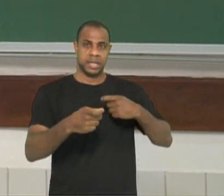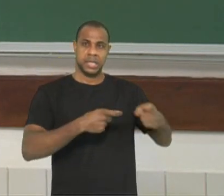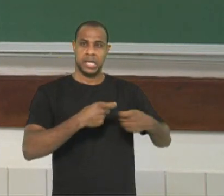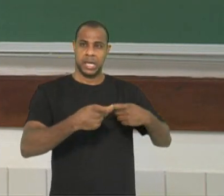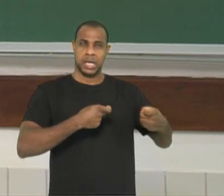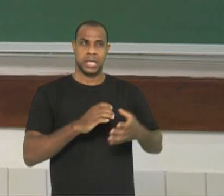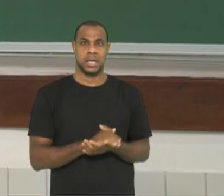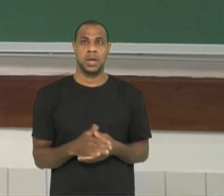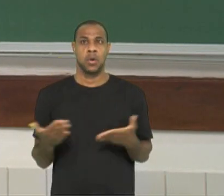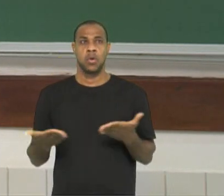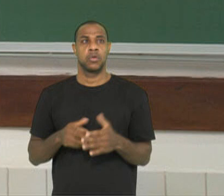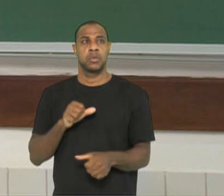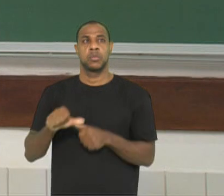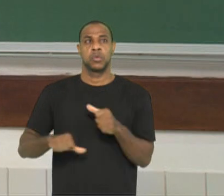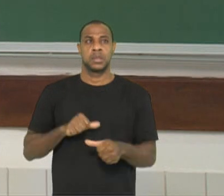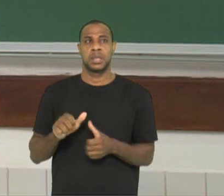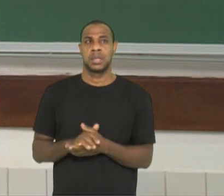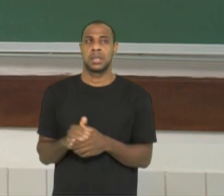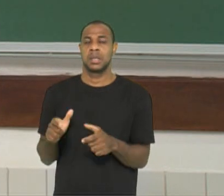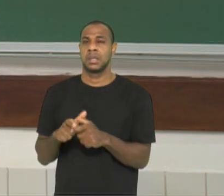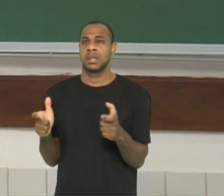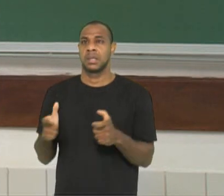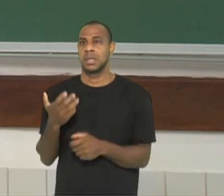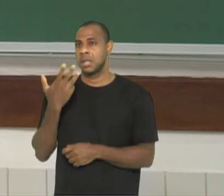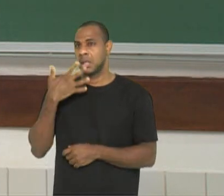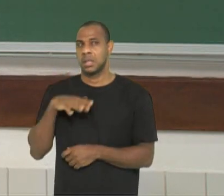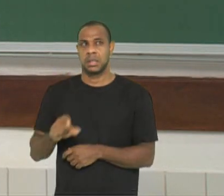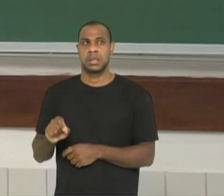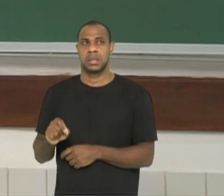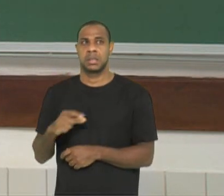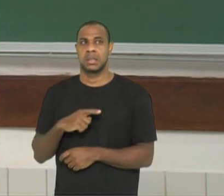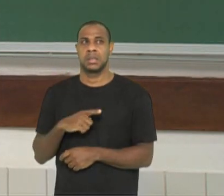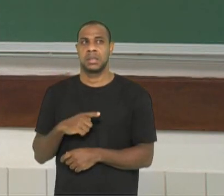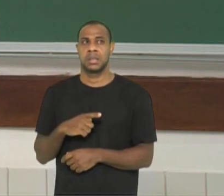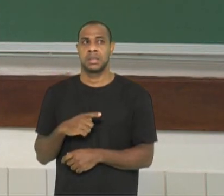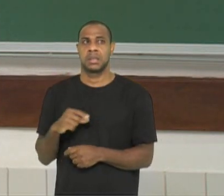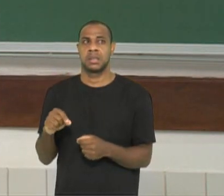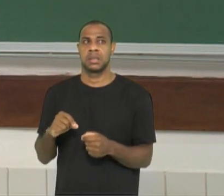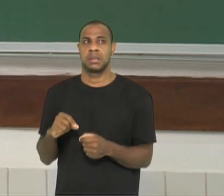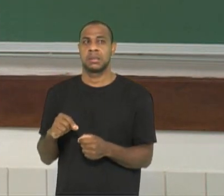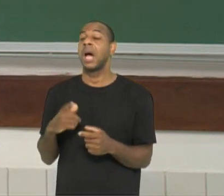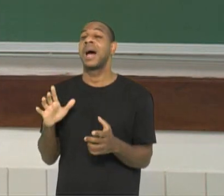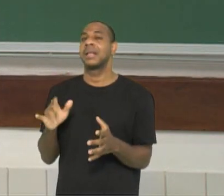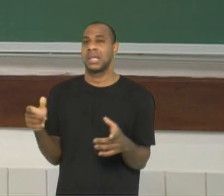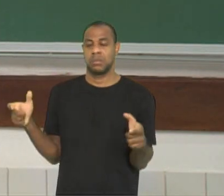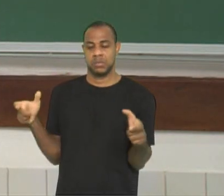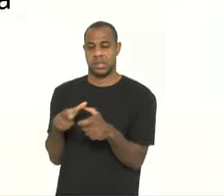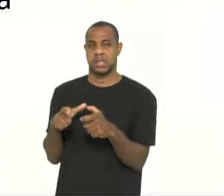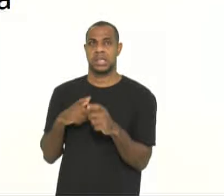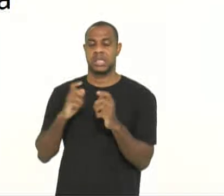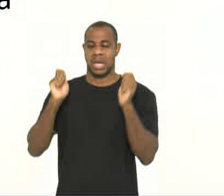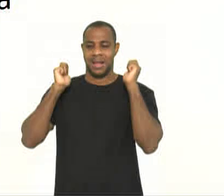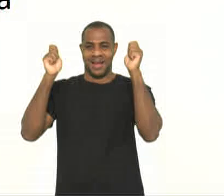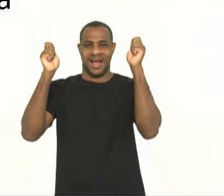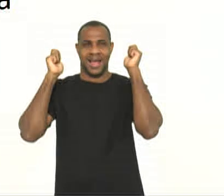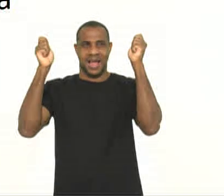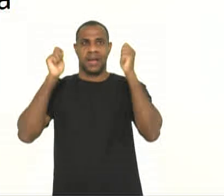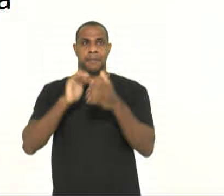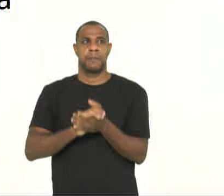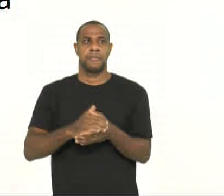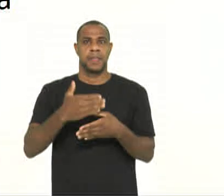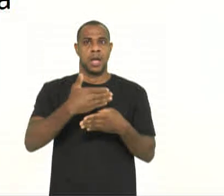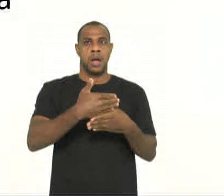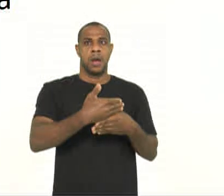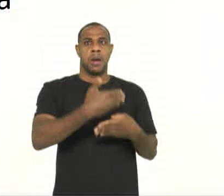mais aquela regra. E essas minorias começaram a ter boca, começaram a protestar, começaram a aparecer. Muro de Berlim foi